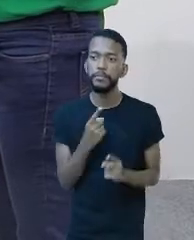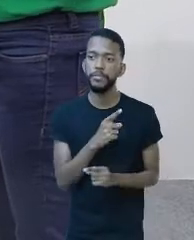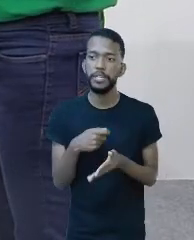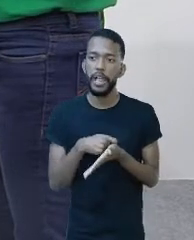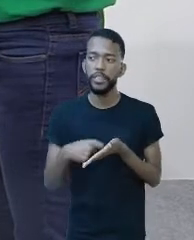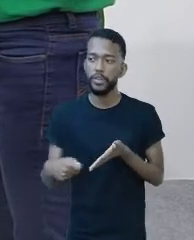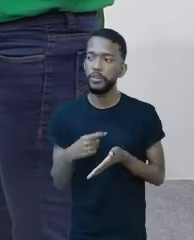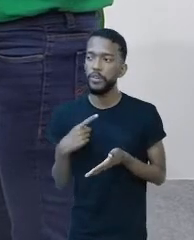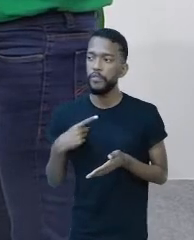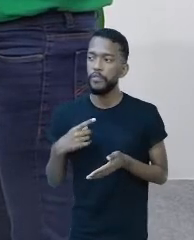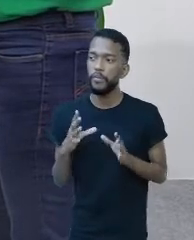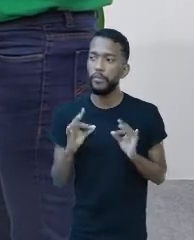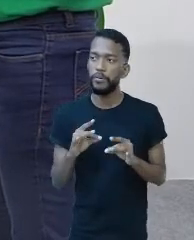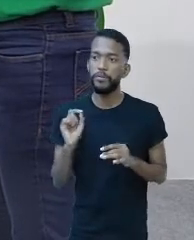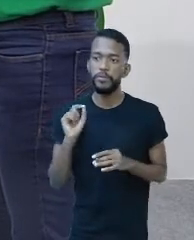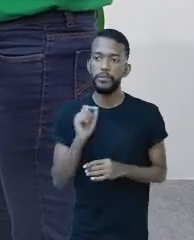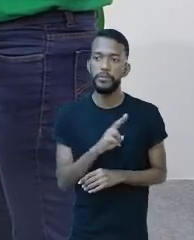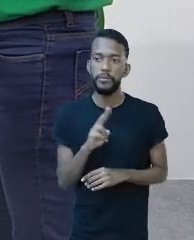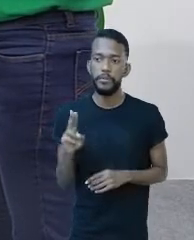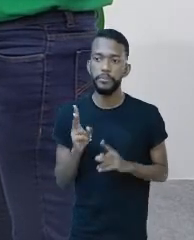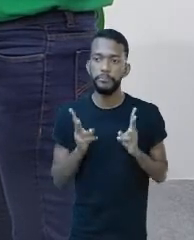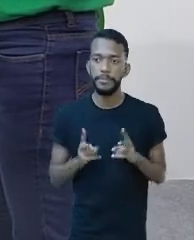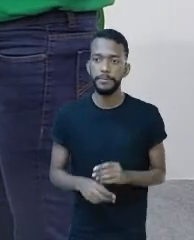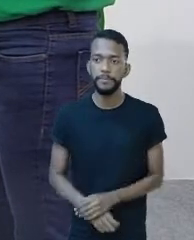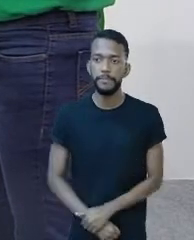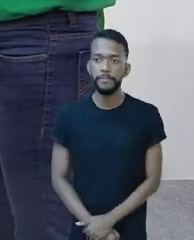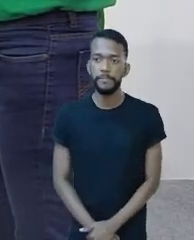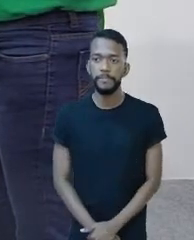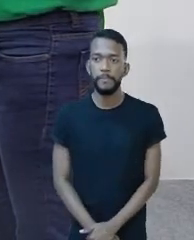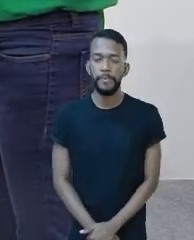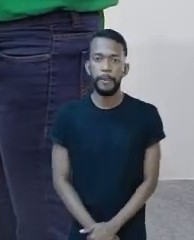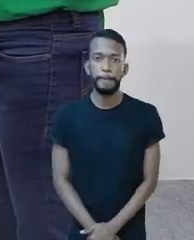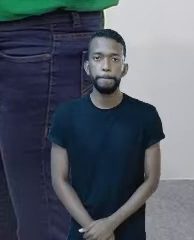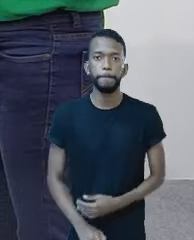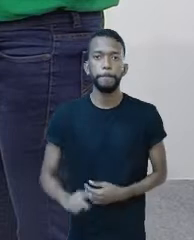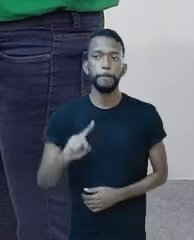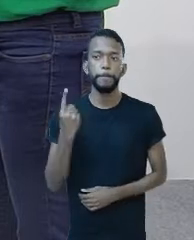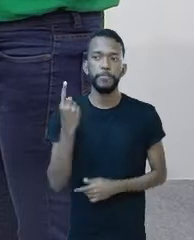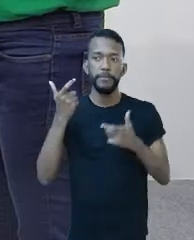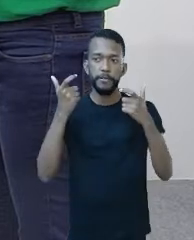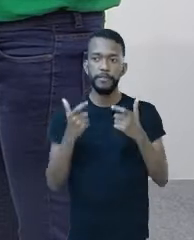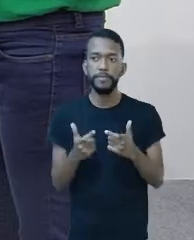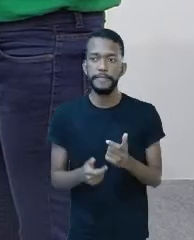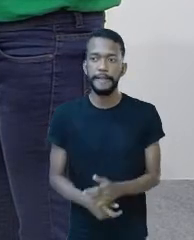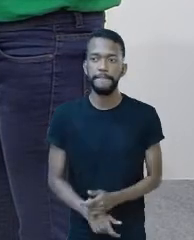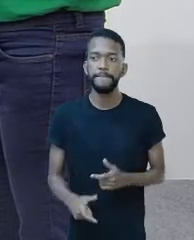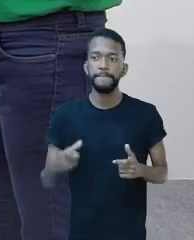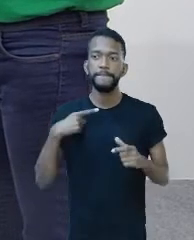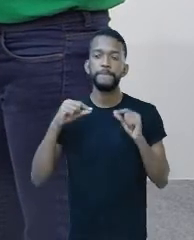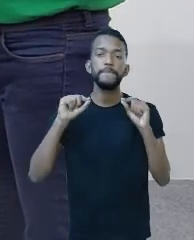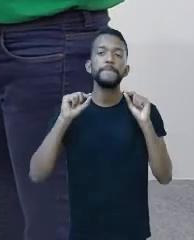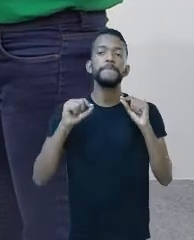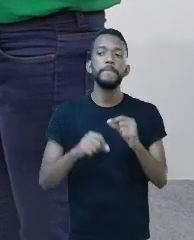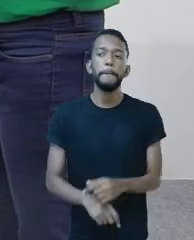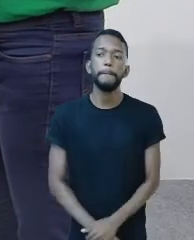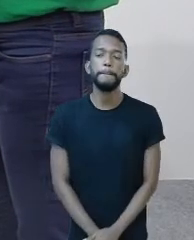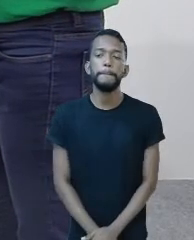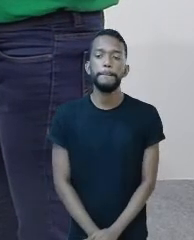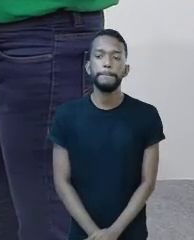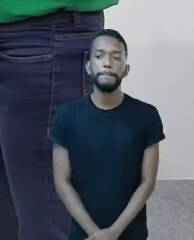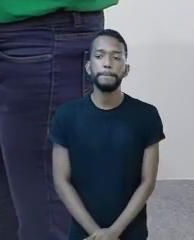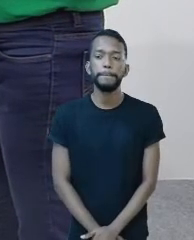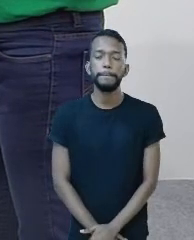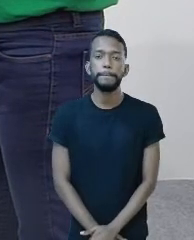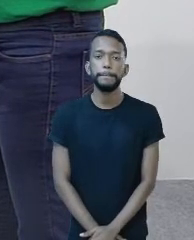mas eu vou colocar com o nome mesmo. Então, aqui, ó, em primeiro lugar, nós temos aqui, ó,